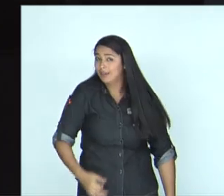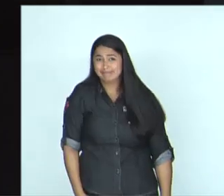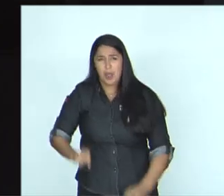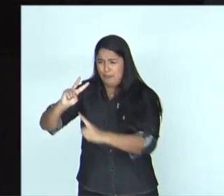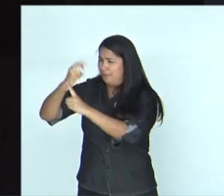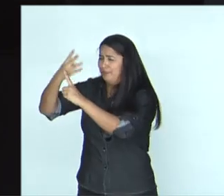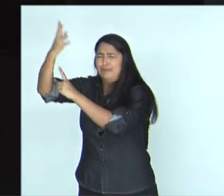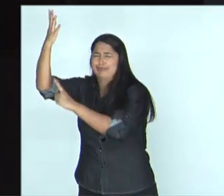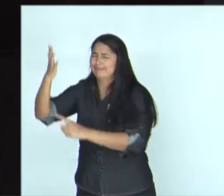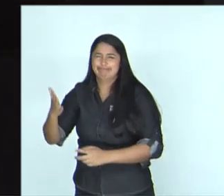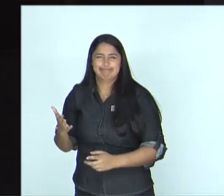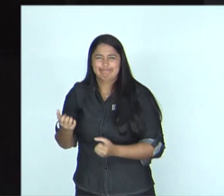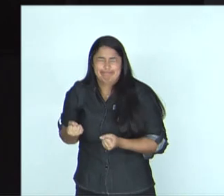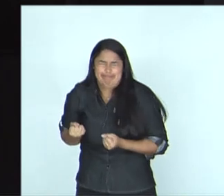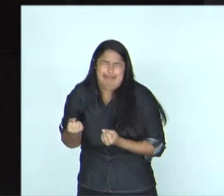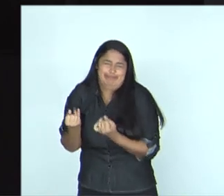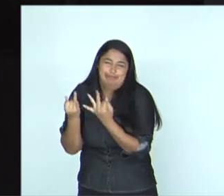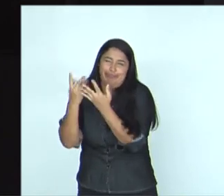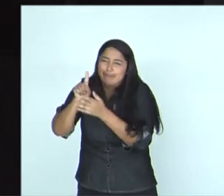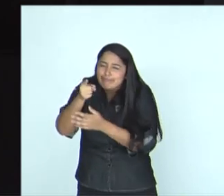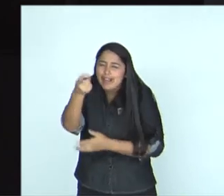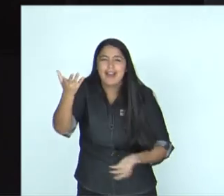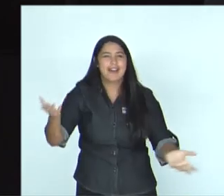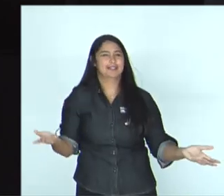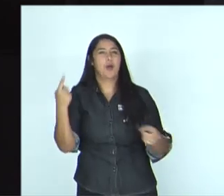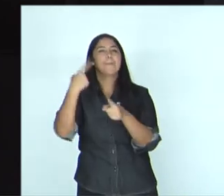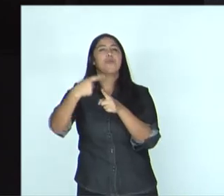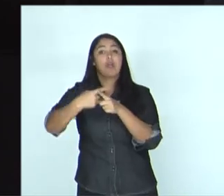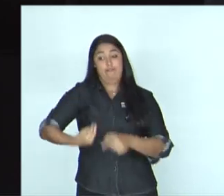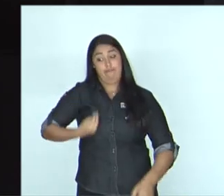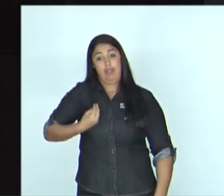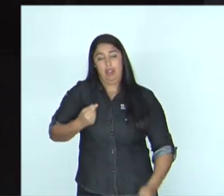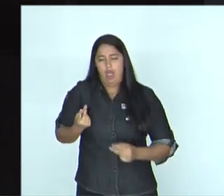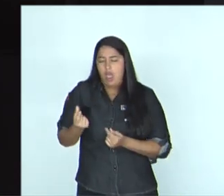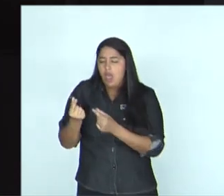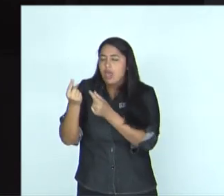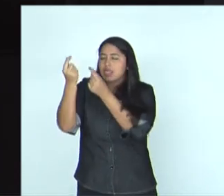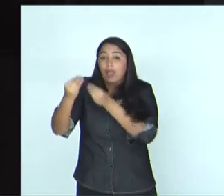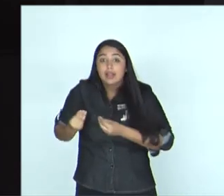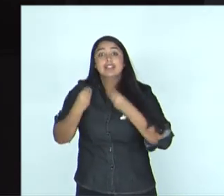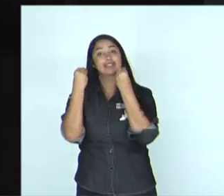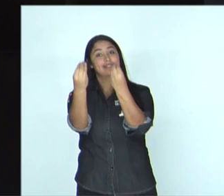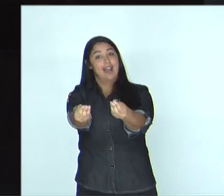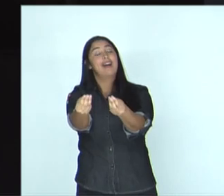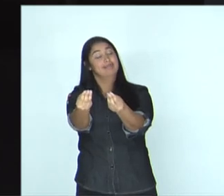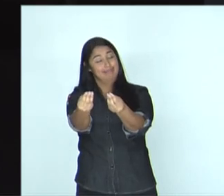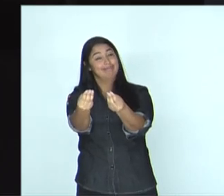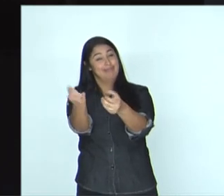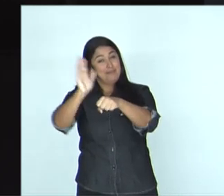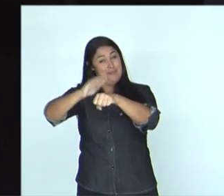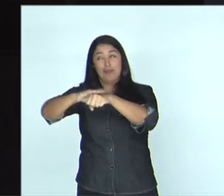vezes mais? Porque Ele ainda te dá a vida eterna. Por que que a gente, às vezes, investe tanto